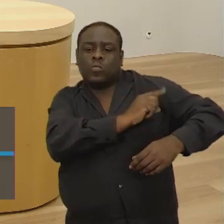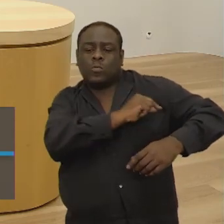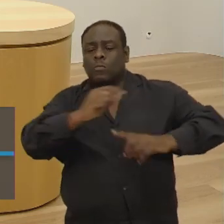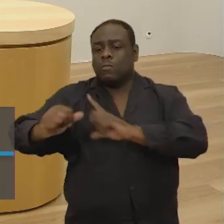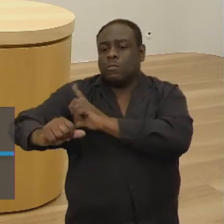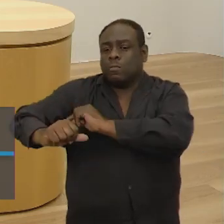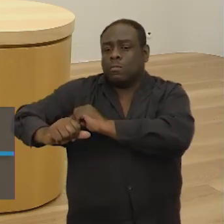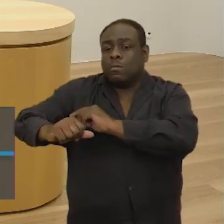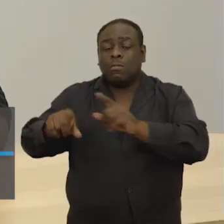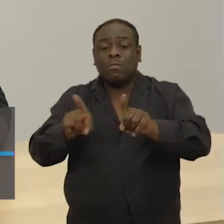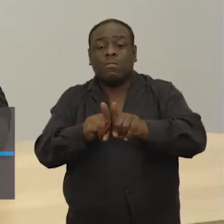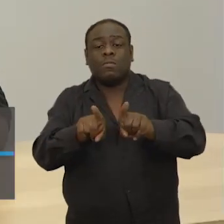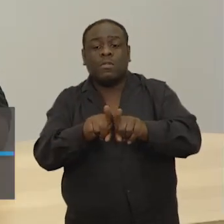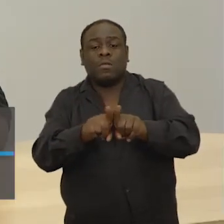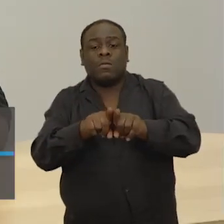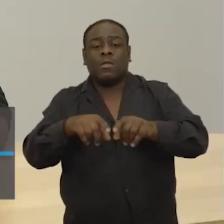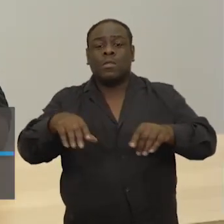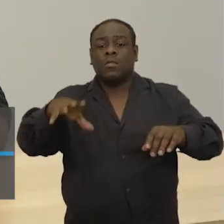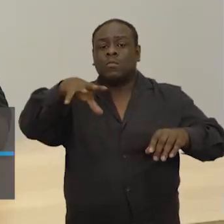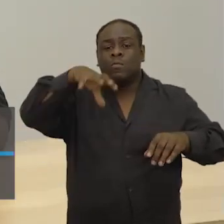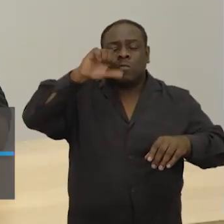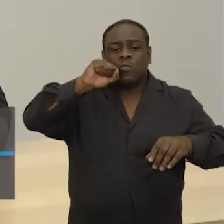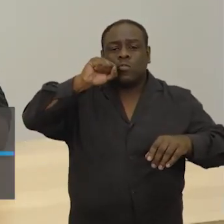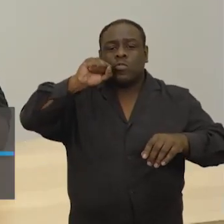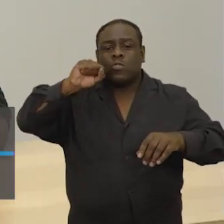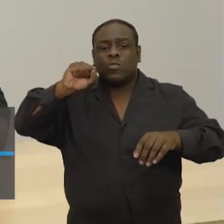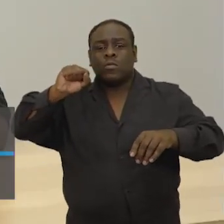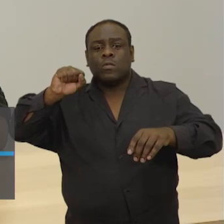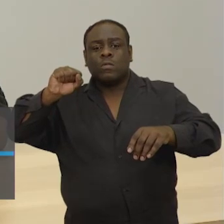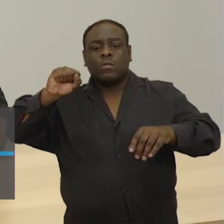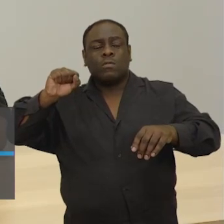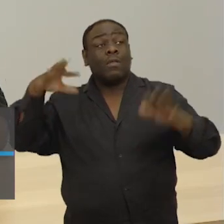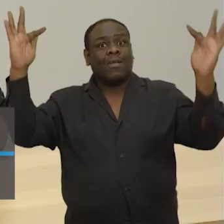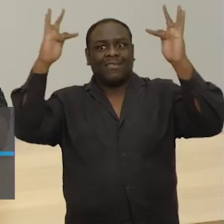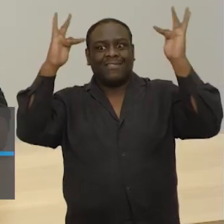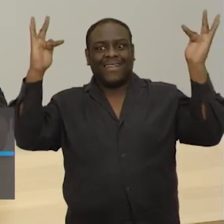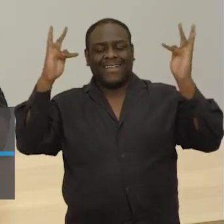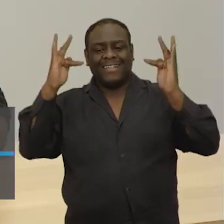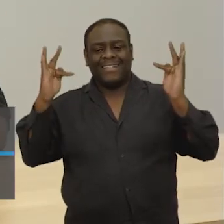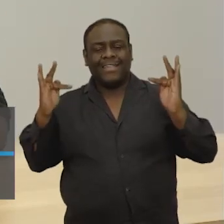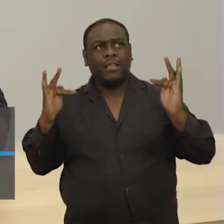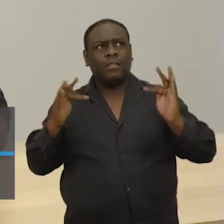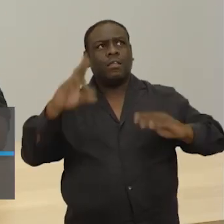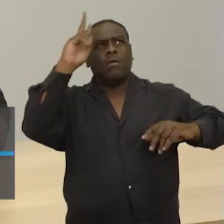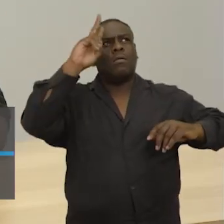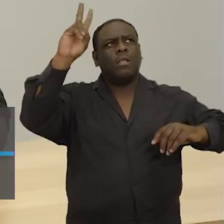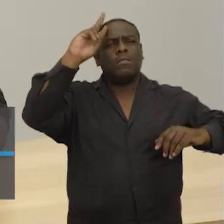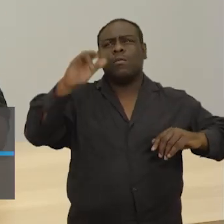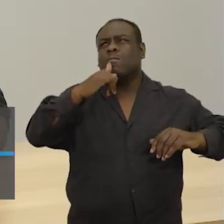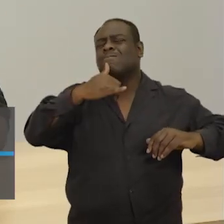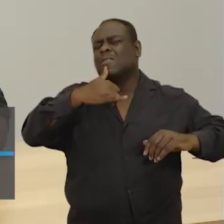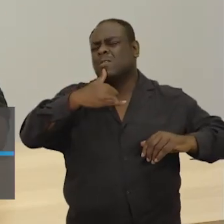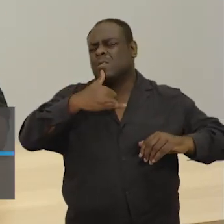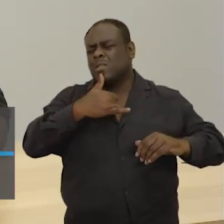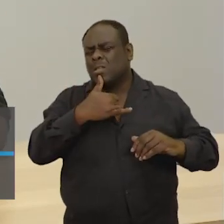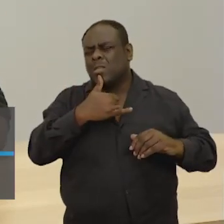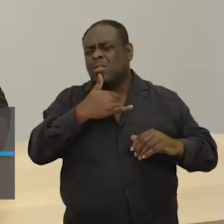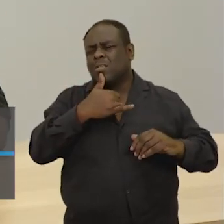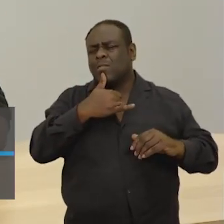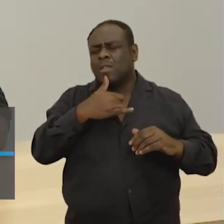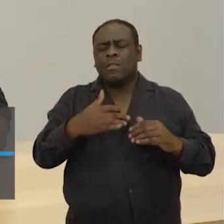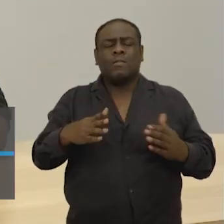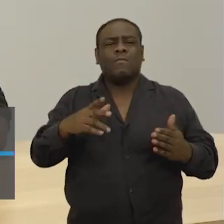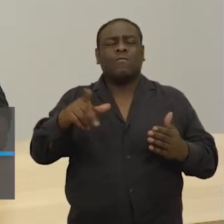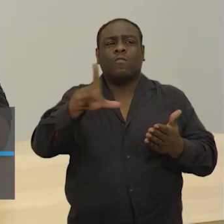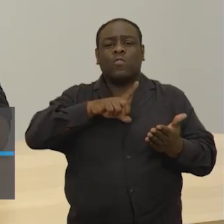uma situação? Tipo, alguns cheiros, por exemplo, te deixam mais feliz, outros te deixam mais triste, porque você acaba associando